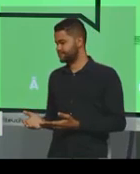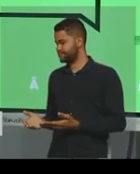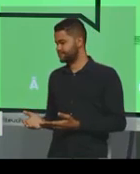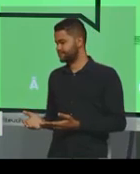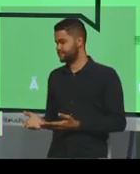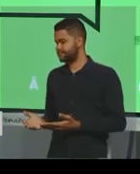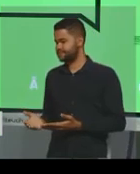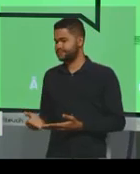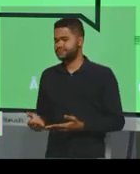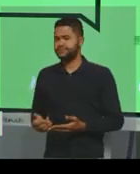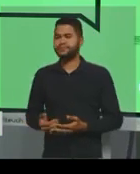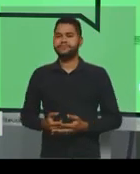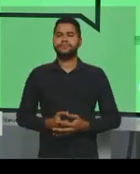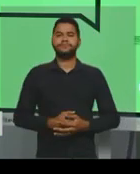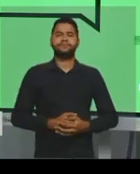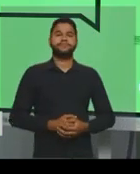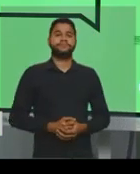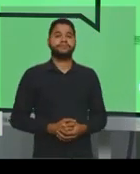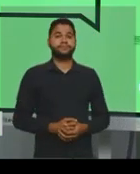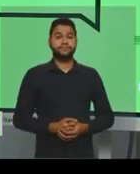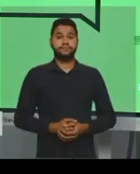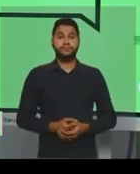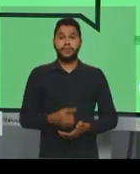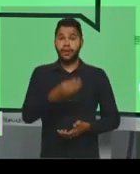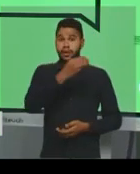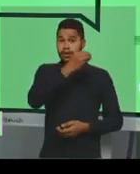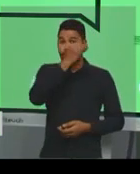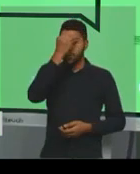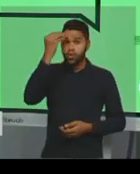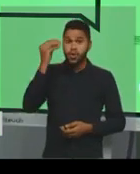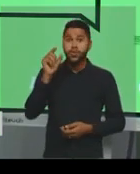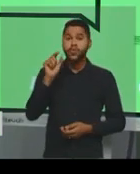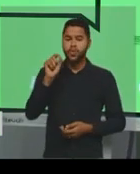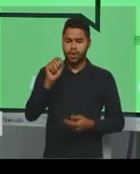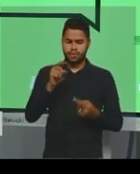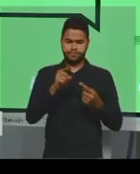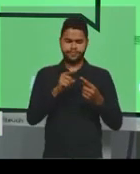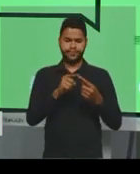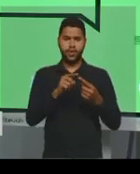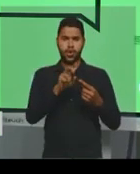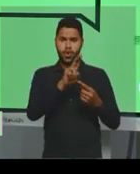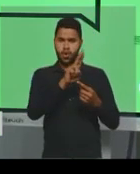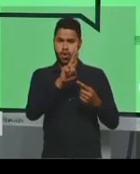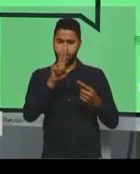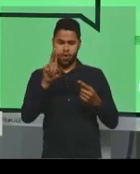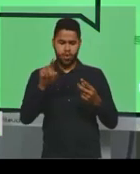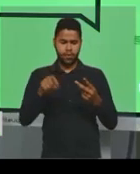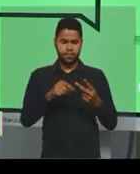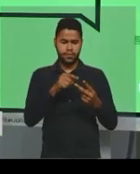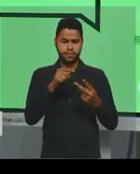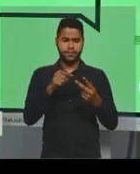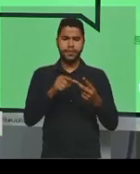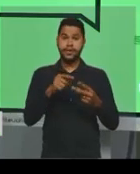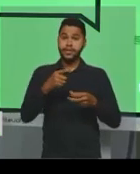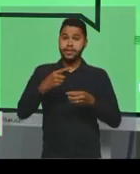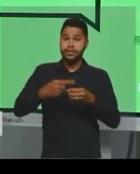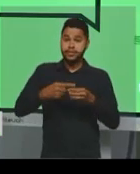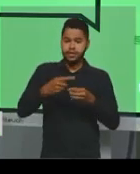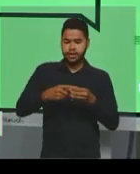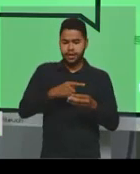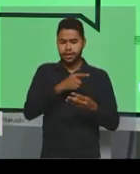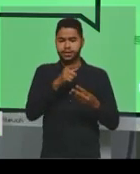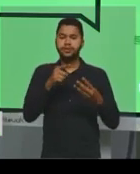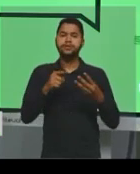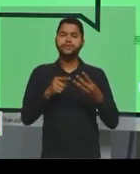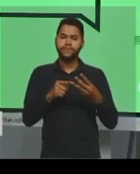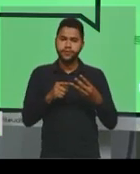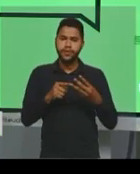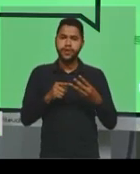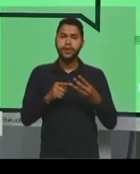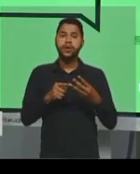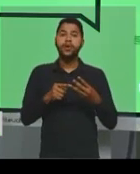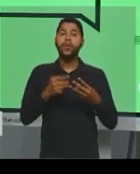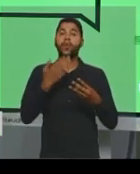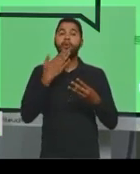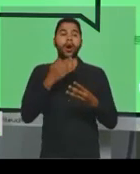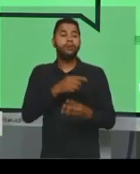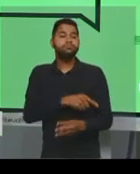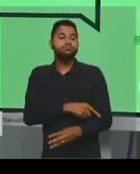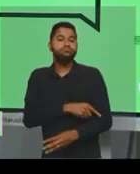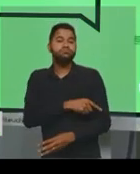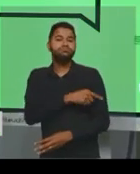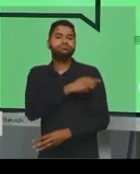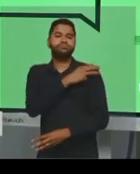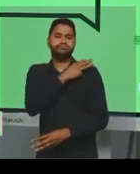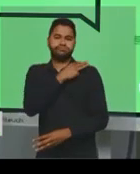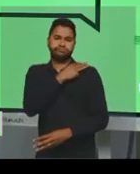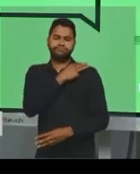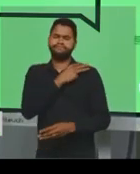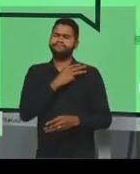98295 2794. Não se esqueça de falar seu nome, cidade, escola e o ano que você